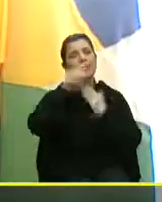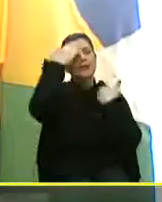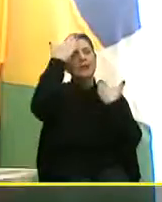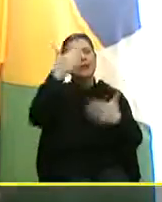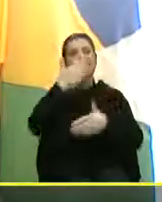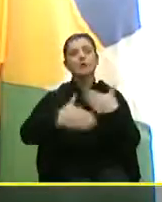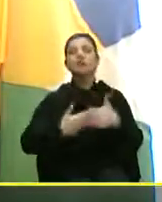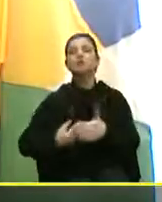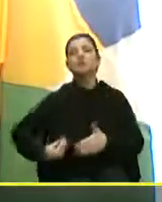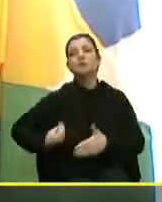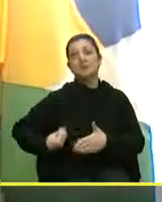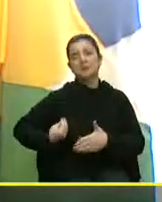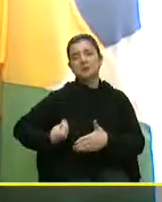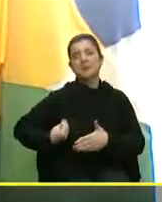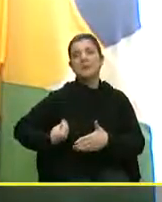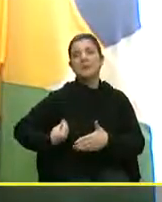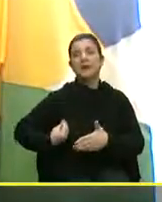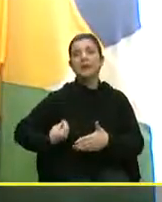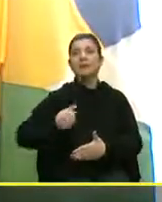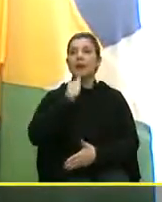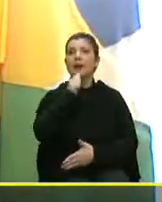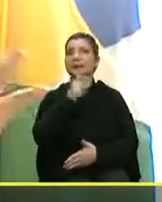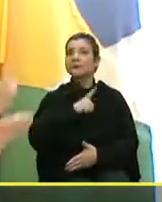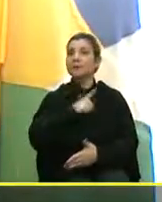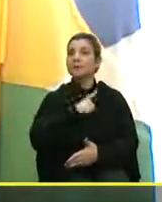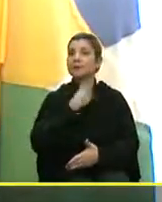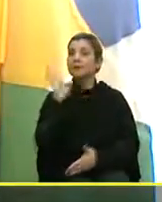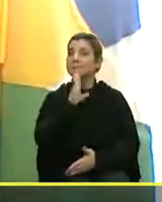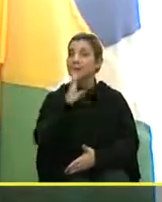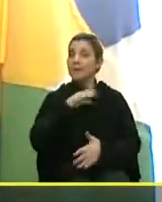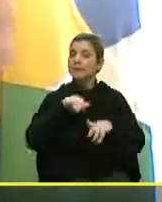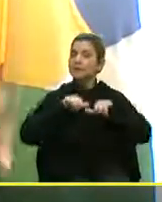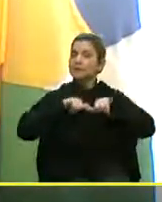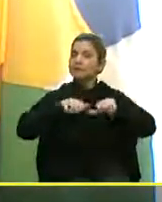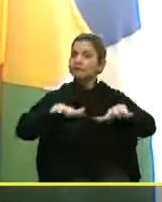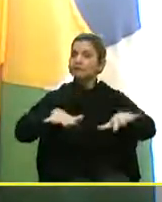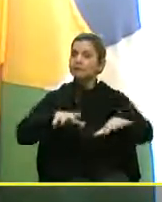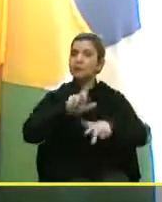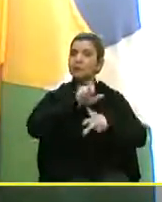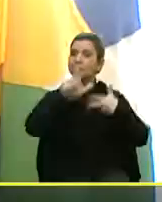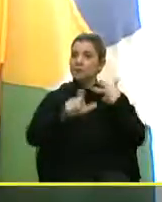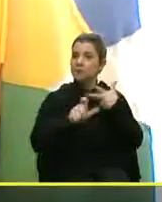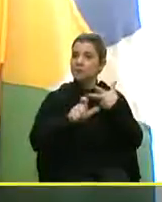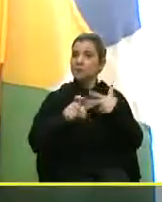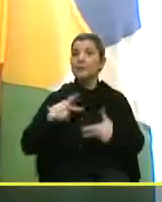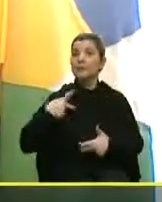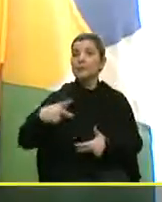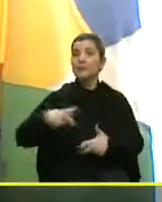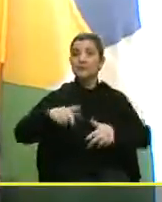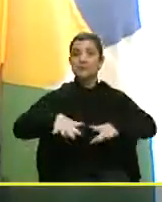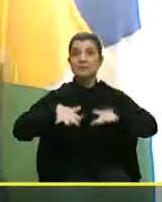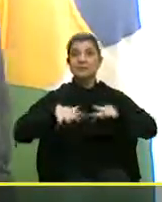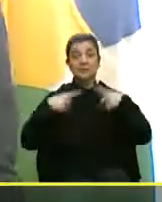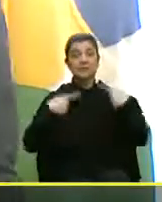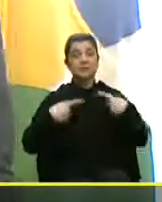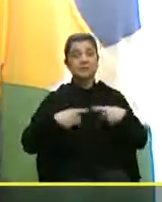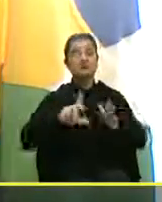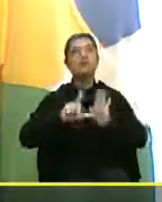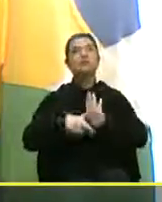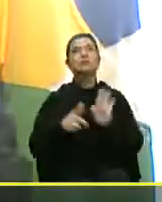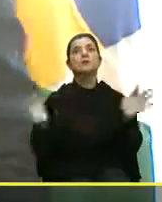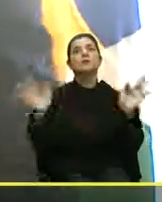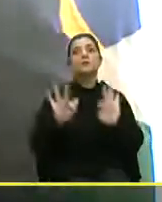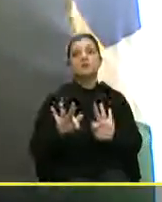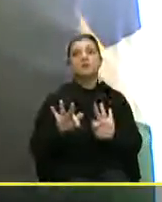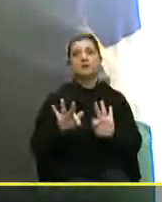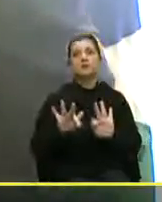estiveram aqui conosco que participaram deste ato nós temos ainda algumas rápidas manifestações do Poder Executivo da presidência da Assembleia Legislativa e depois nós vamos